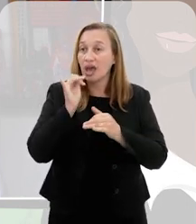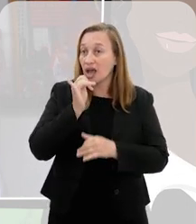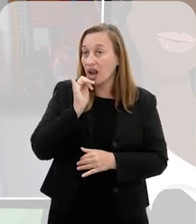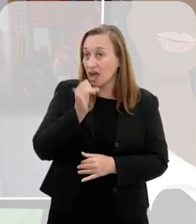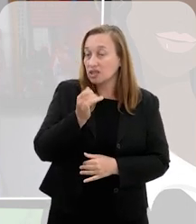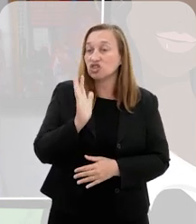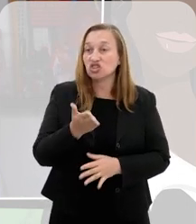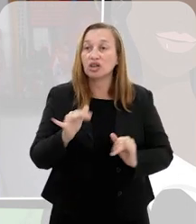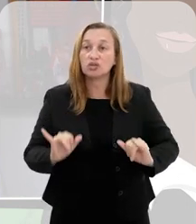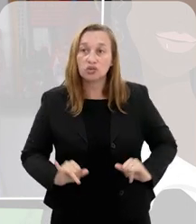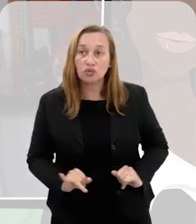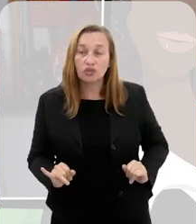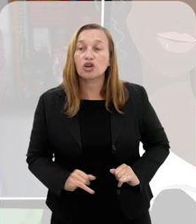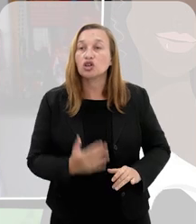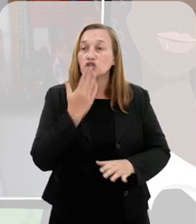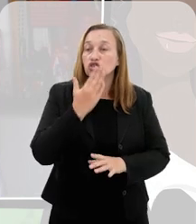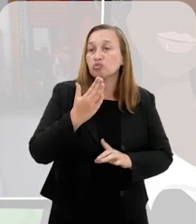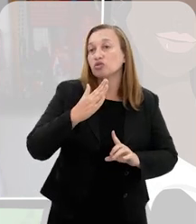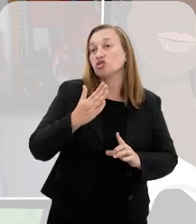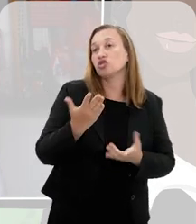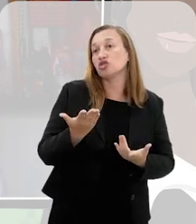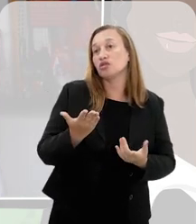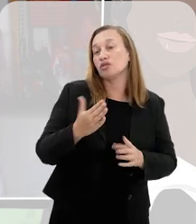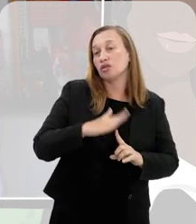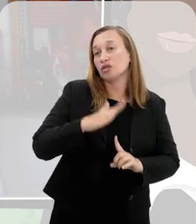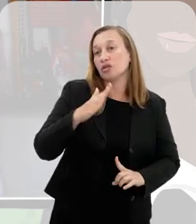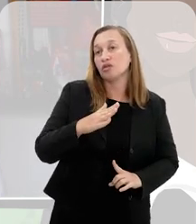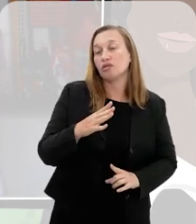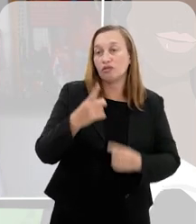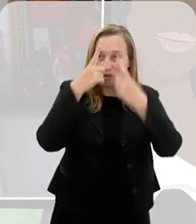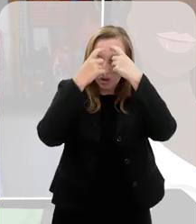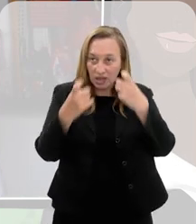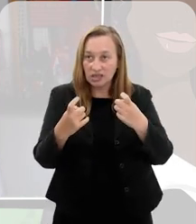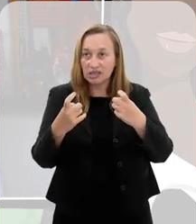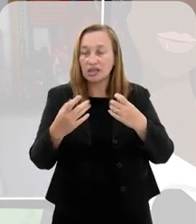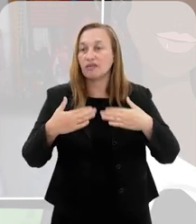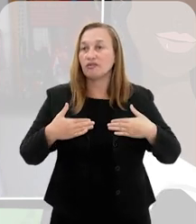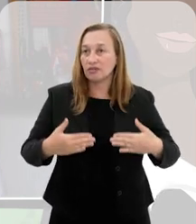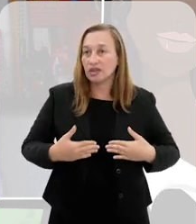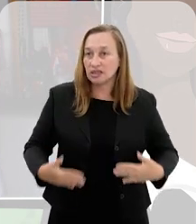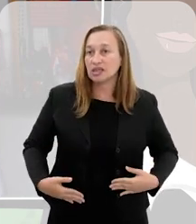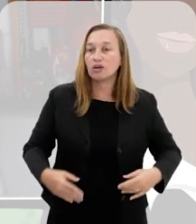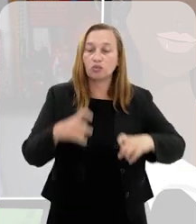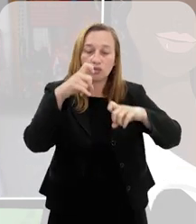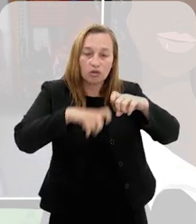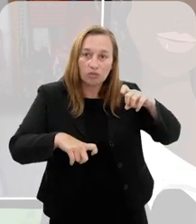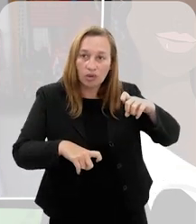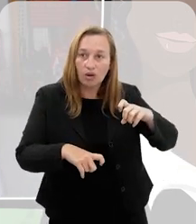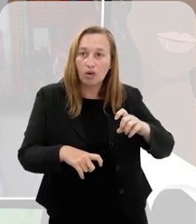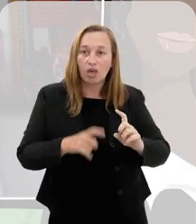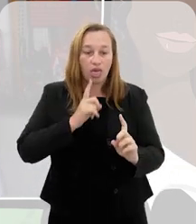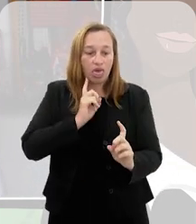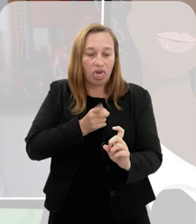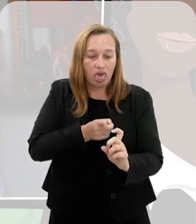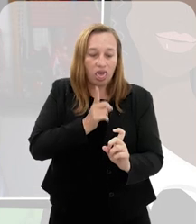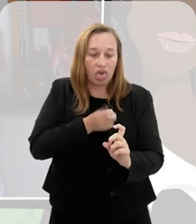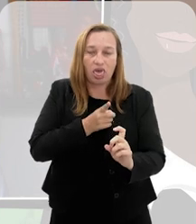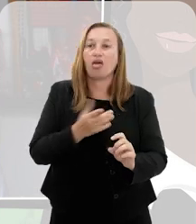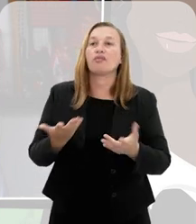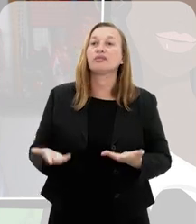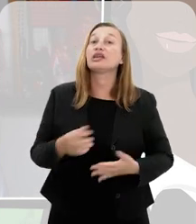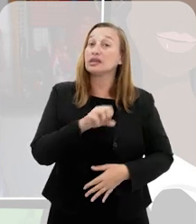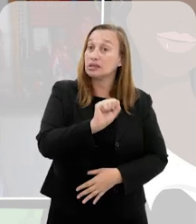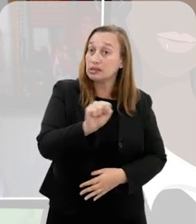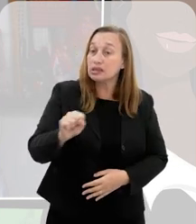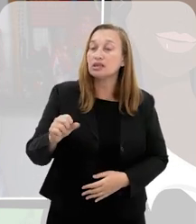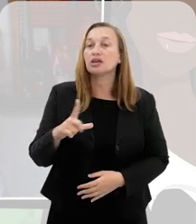de mulheres relatam que já sofreram algum tipo de violência verbal, física e até mesmo sexual.